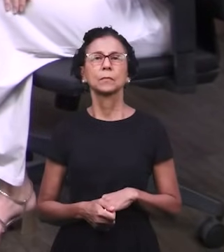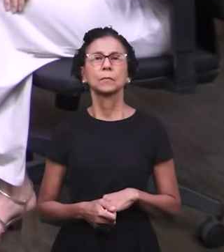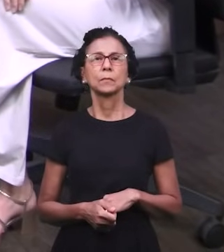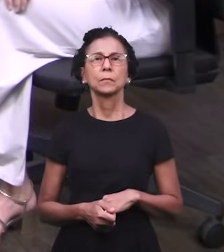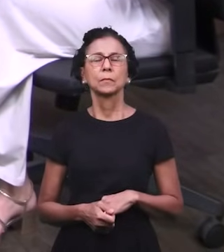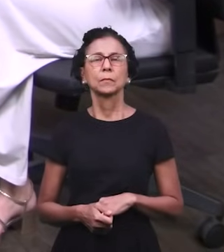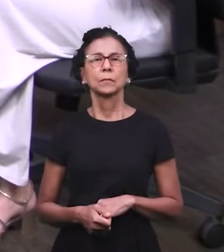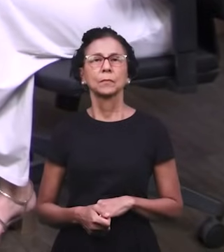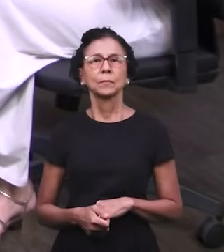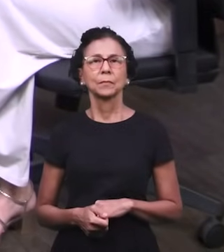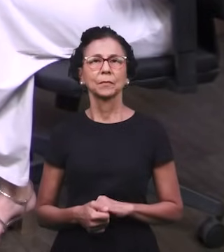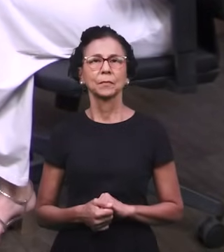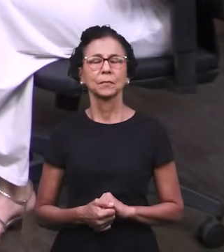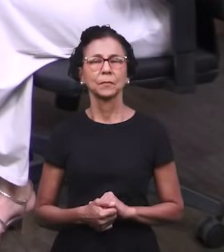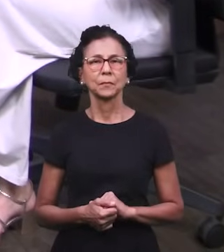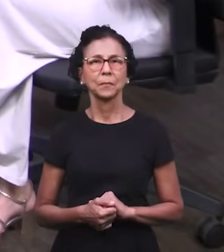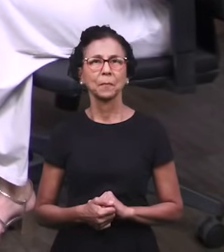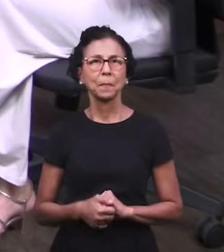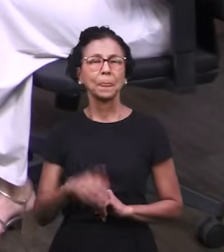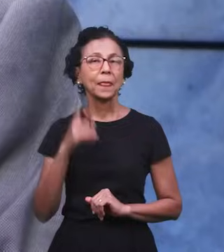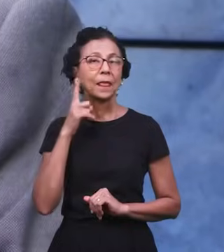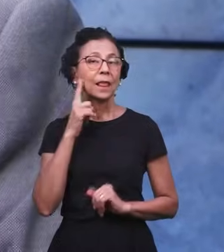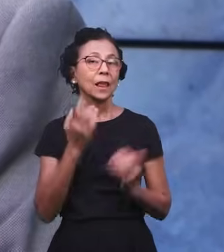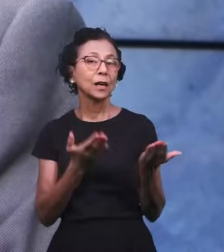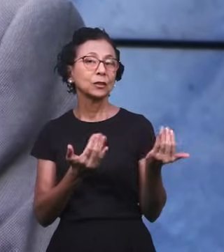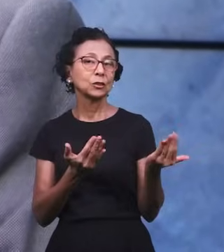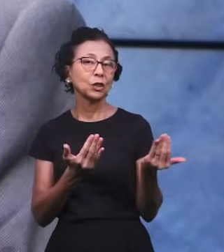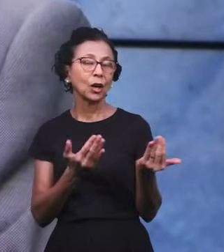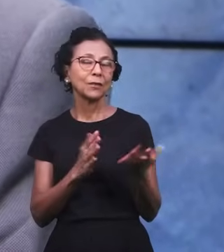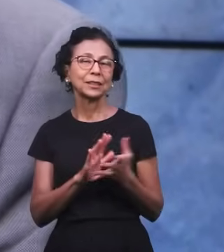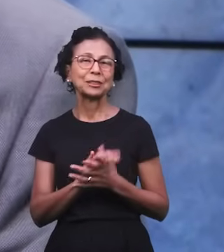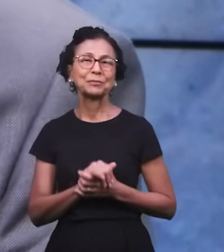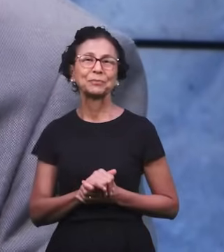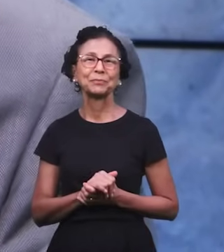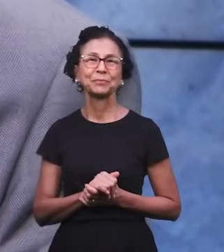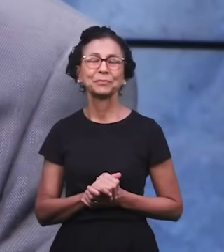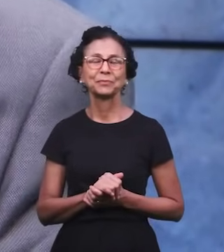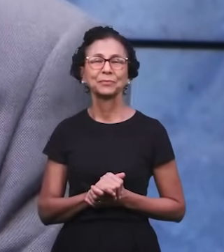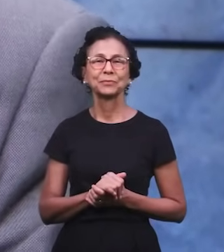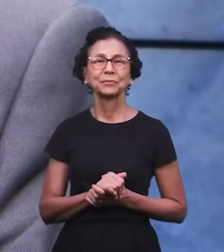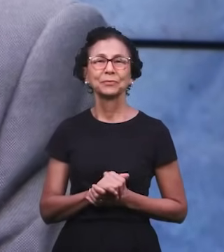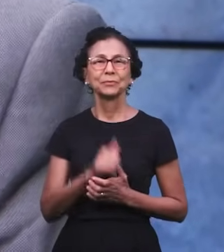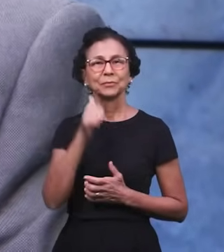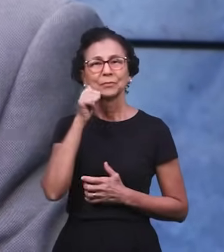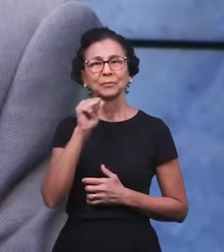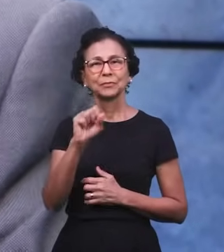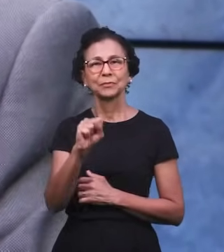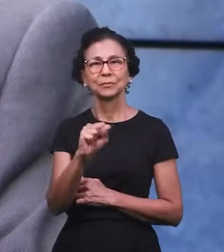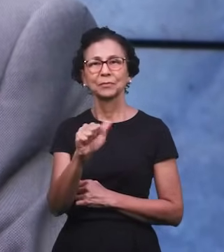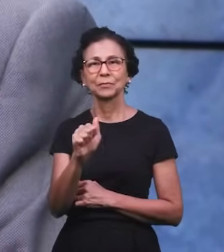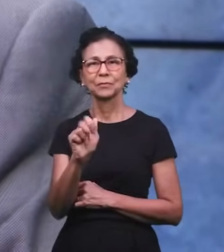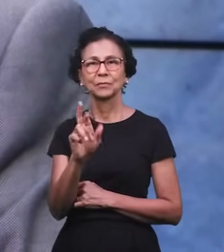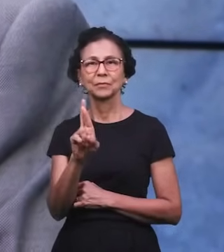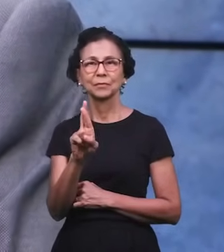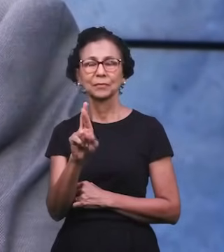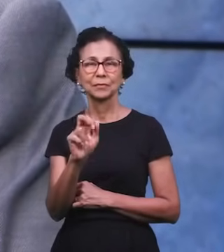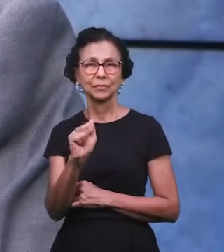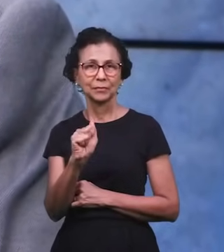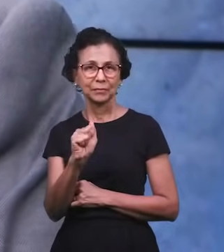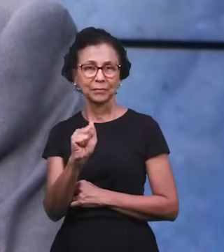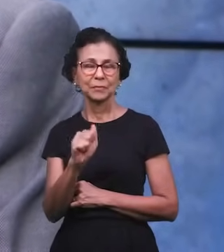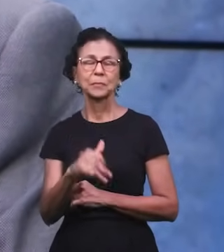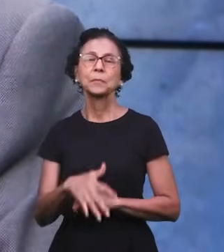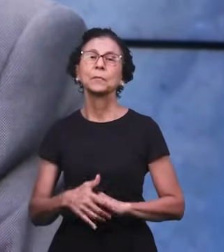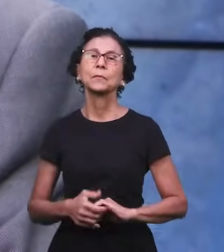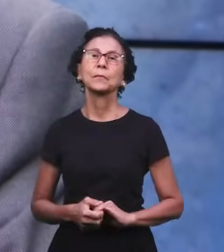Sara, ela é de Colinas, da igreja de Colinas, na Serra, né, da região aqui da Serra, e ela tem uma pergunta para